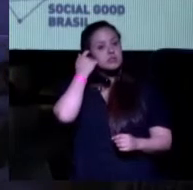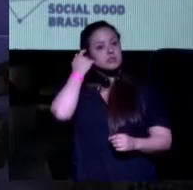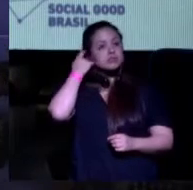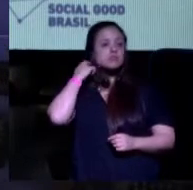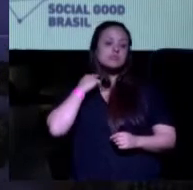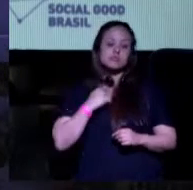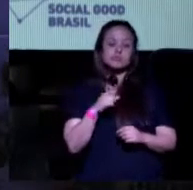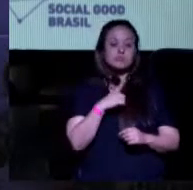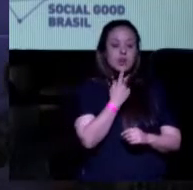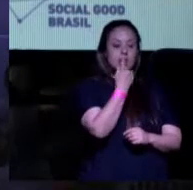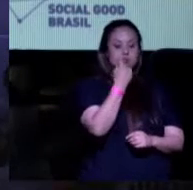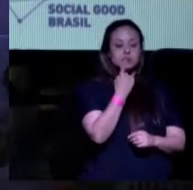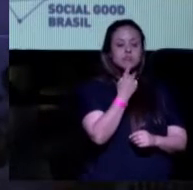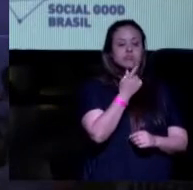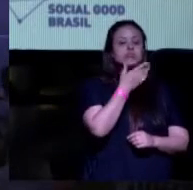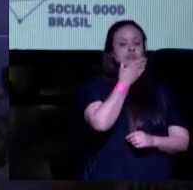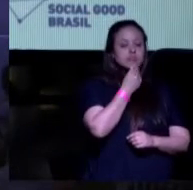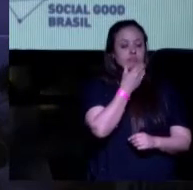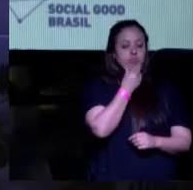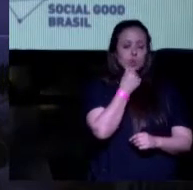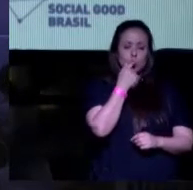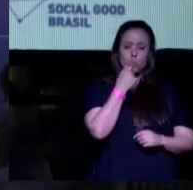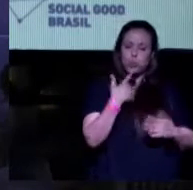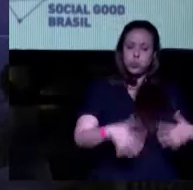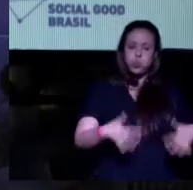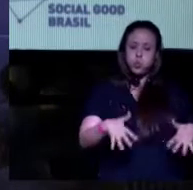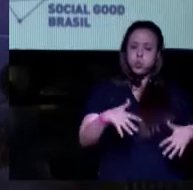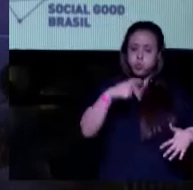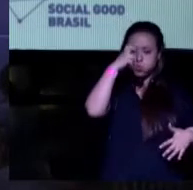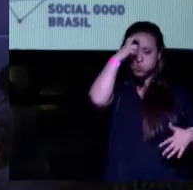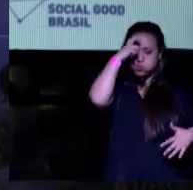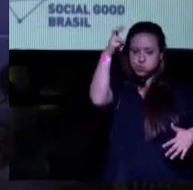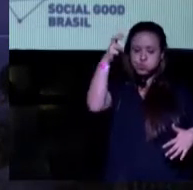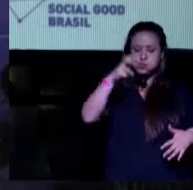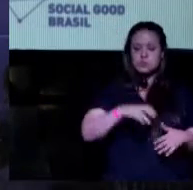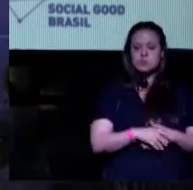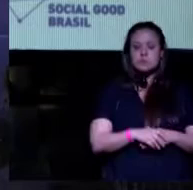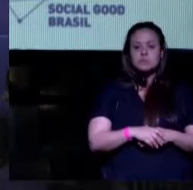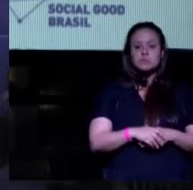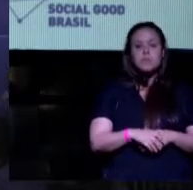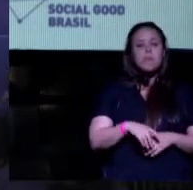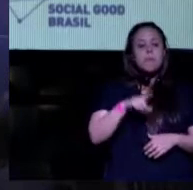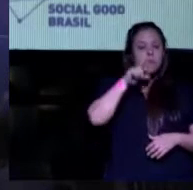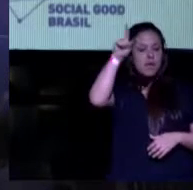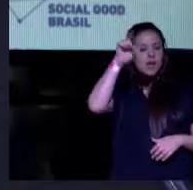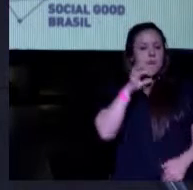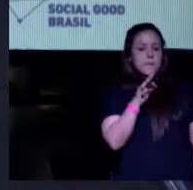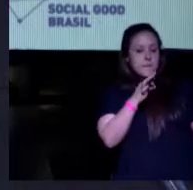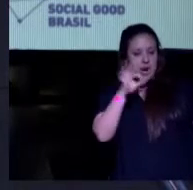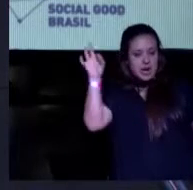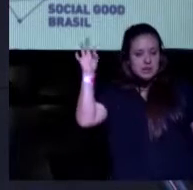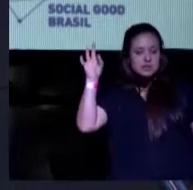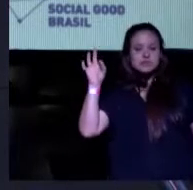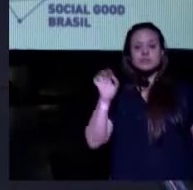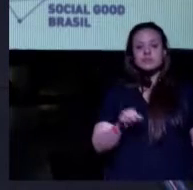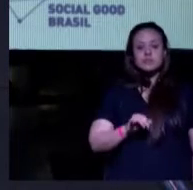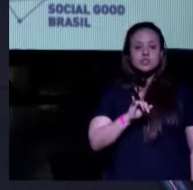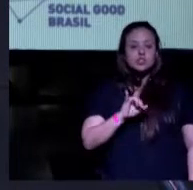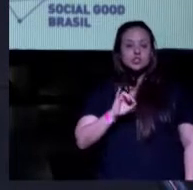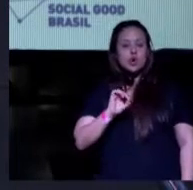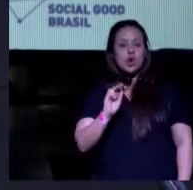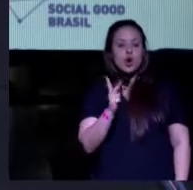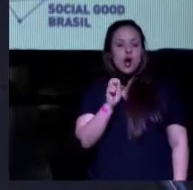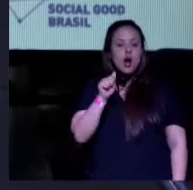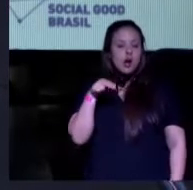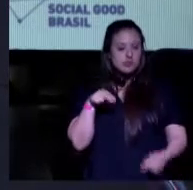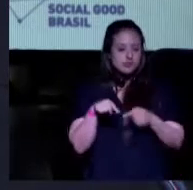trabalho em rede inclusive foi é a pessoa que encerrou o inter fecha em paris que é o dia online banking ler e escrever em 2006 um